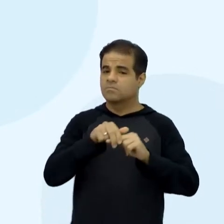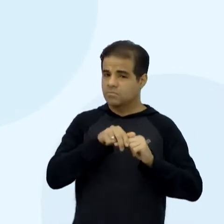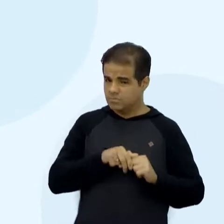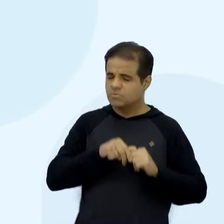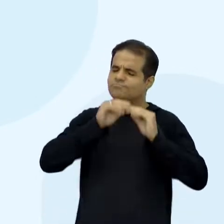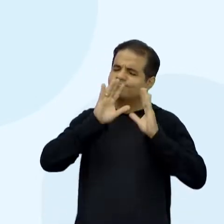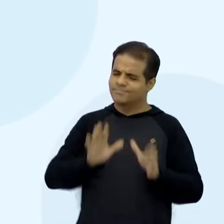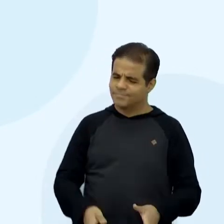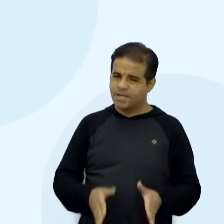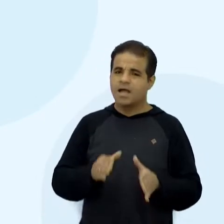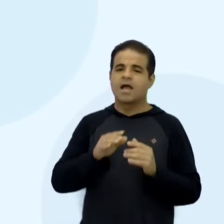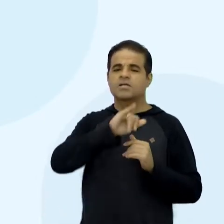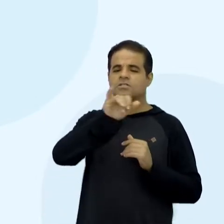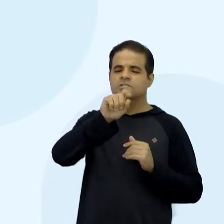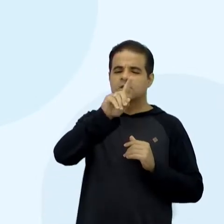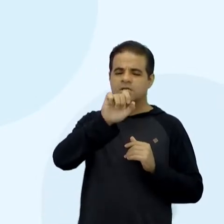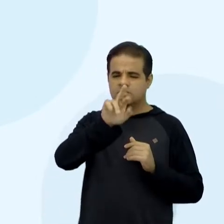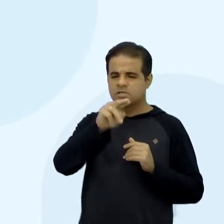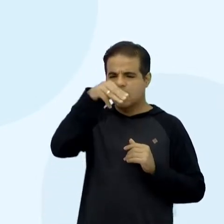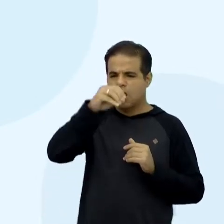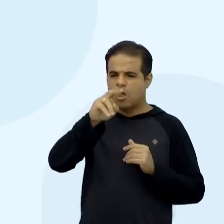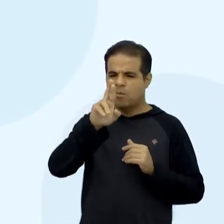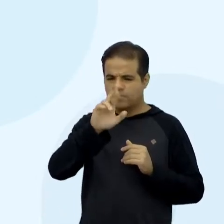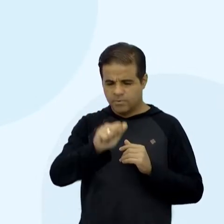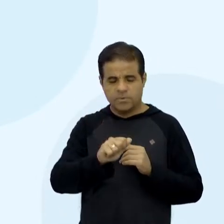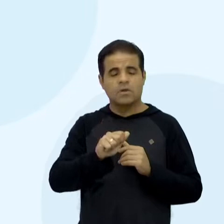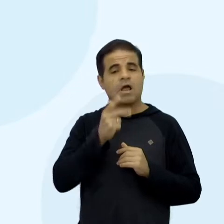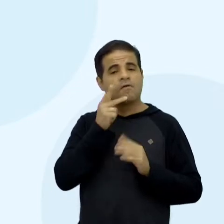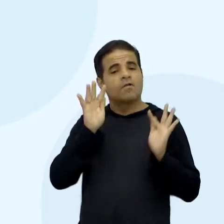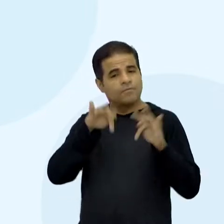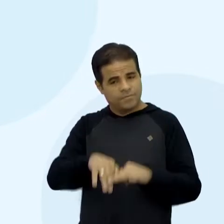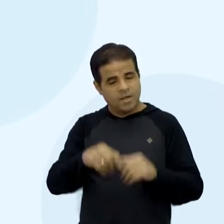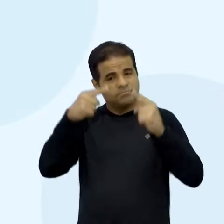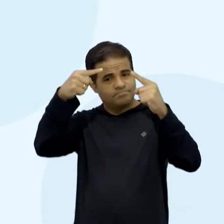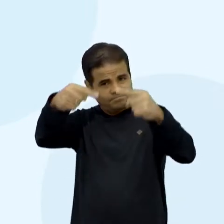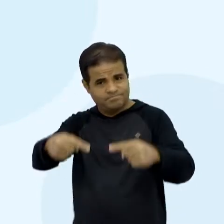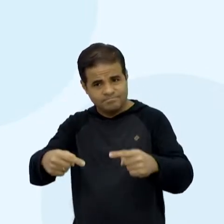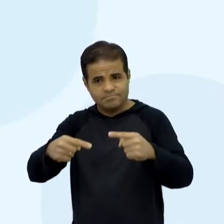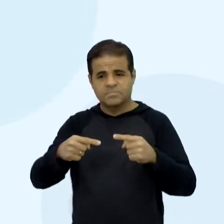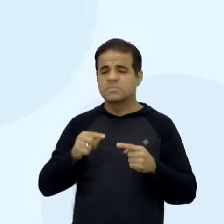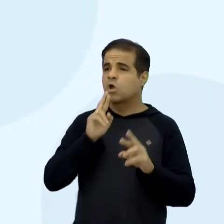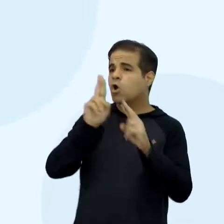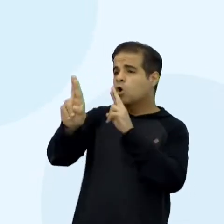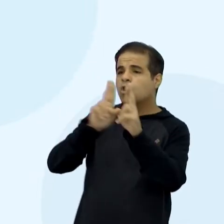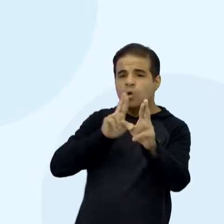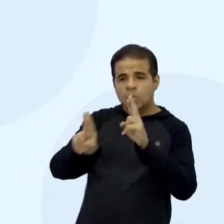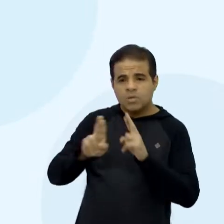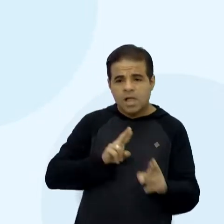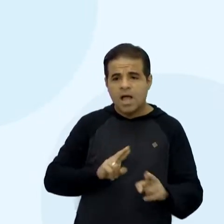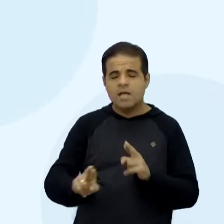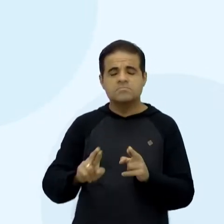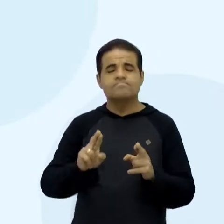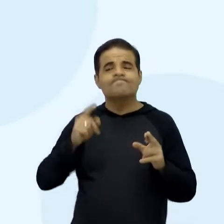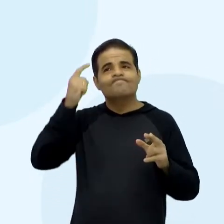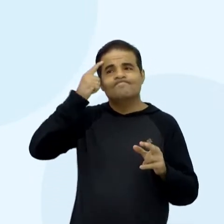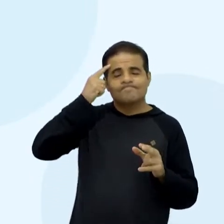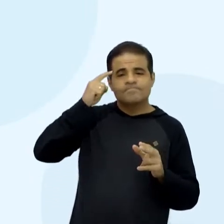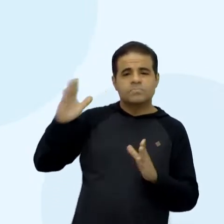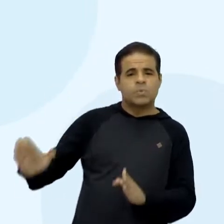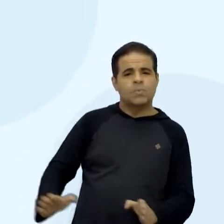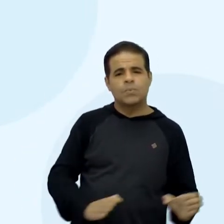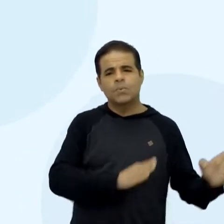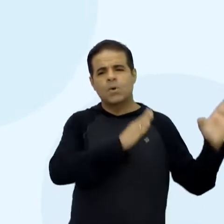disso, Jade Moura aponta que o placar final delas, diante desses resultados, faz com que a jornada